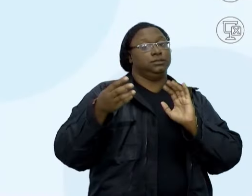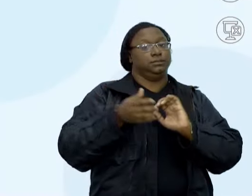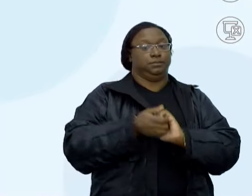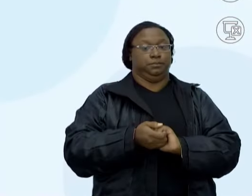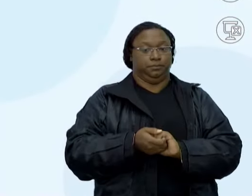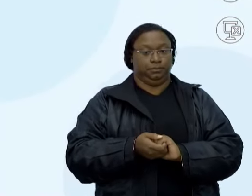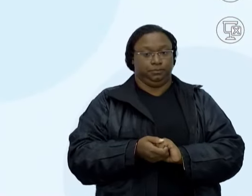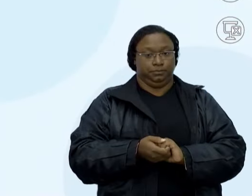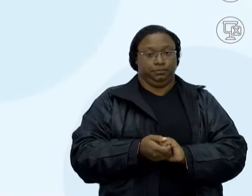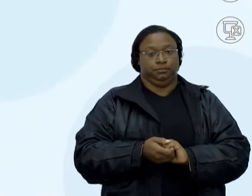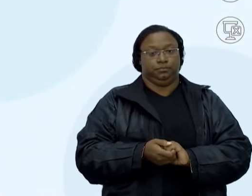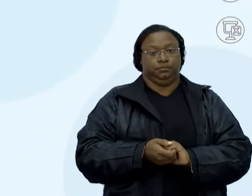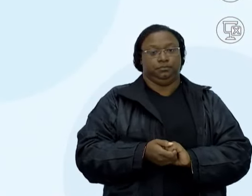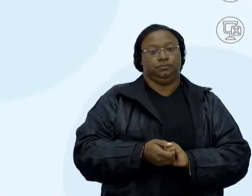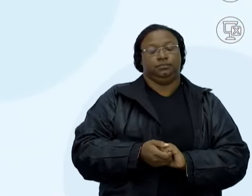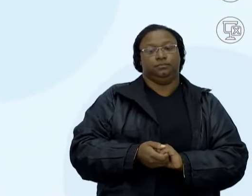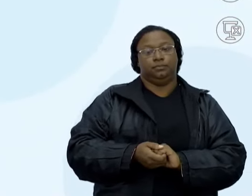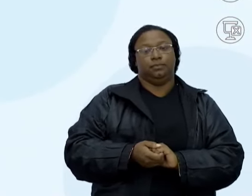70 centímetros